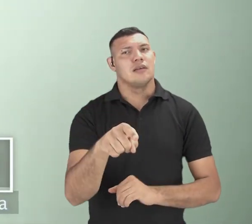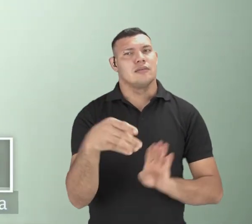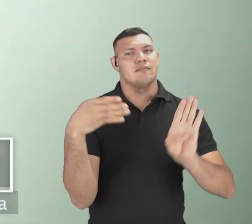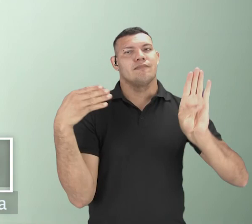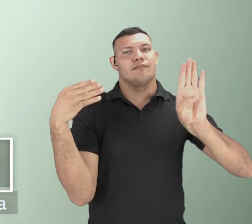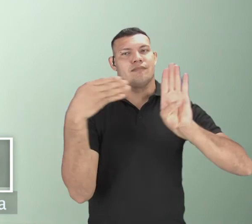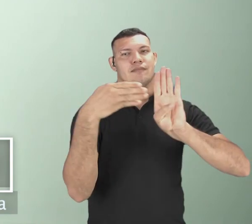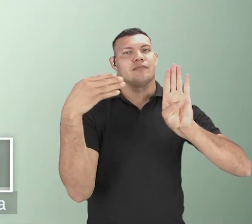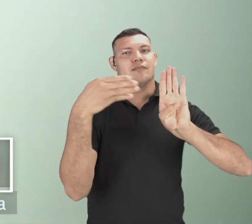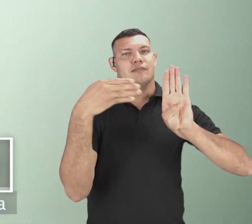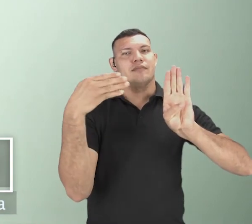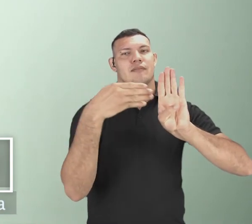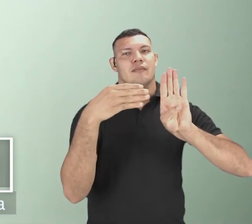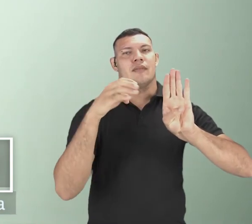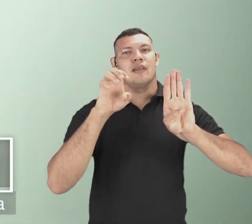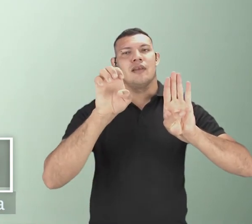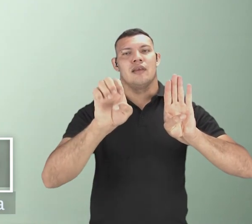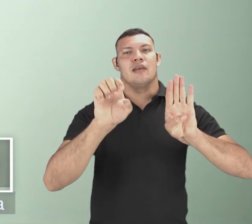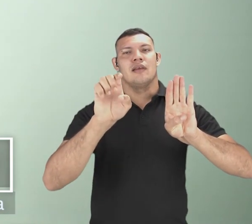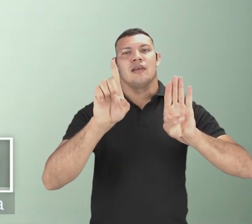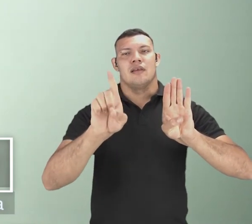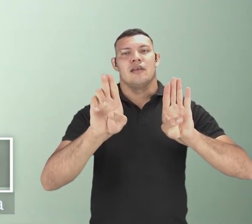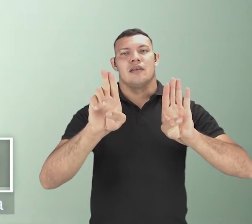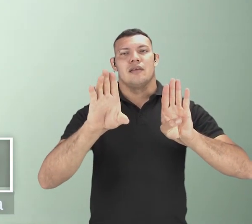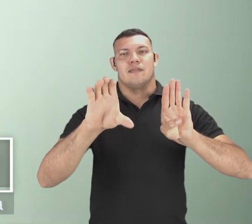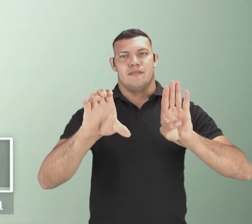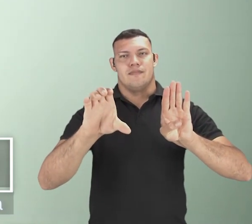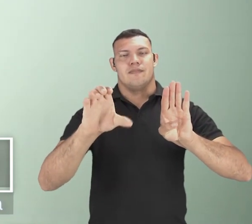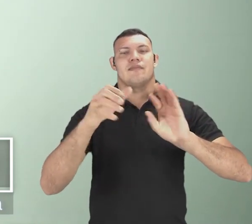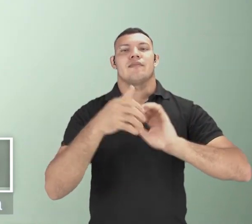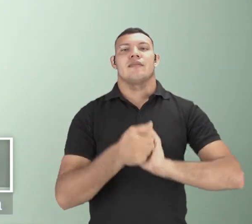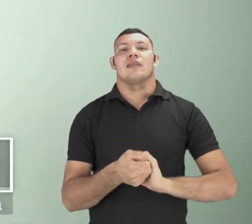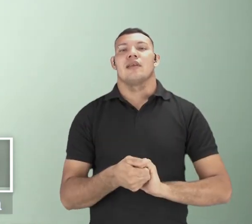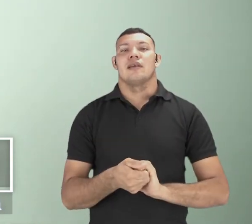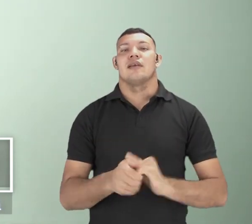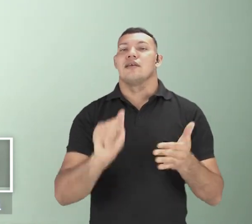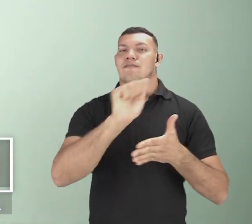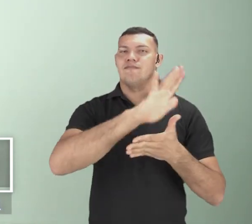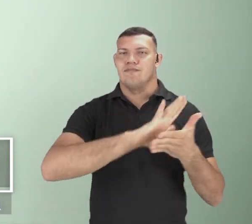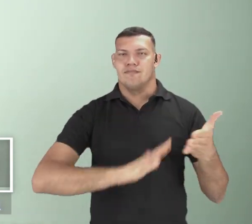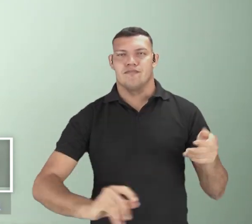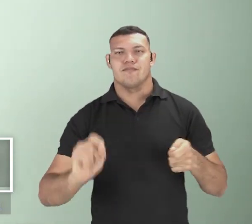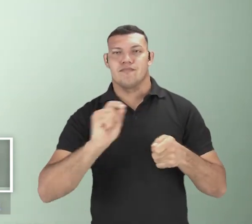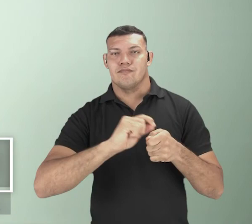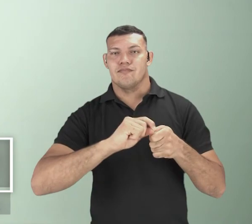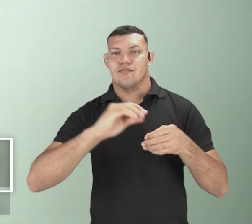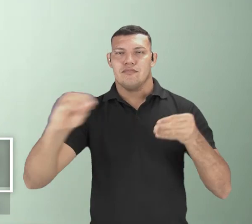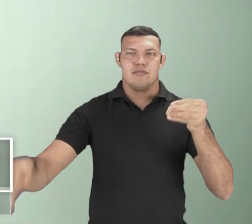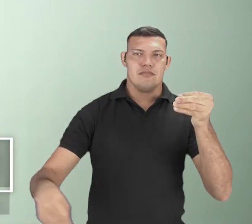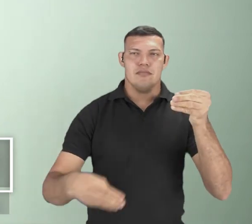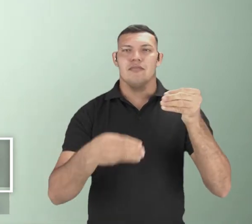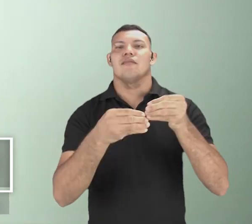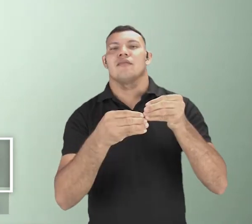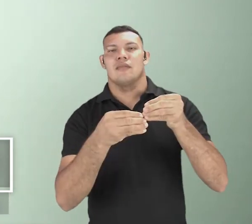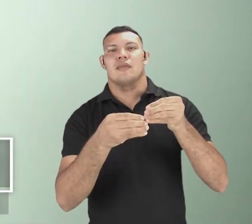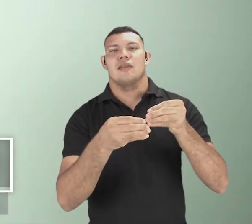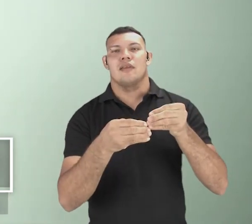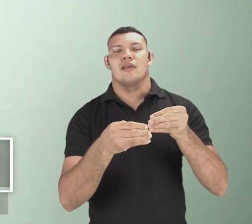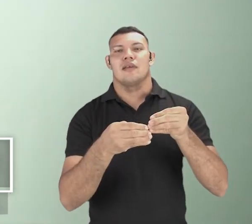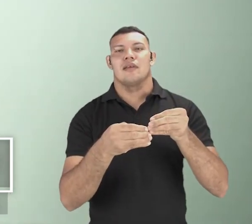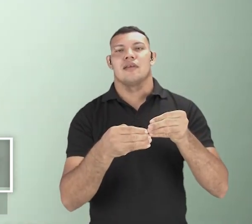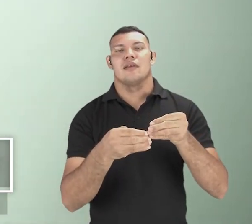entrarem na plataforma Eduque. Realizem as atividades complementares que estão lá